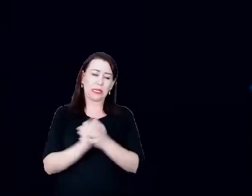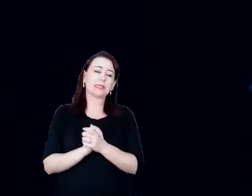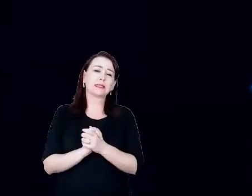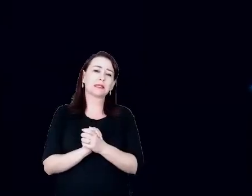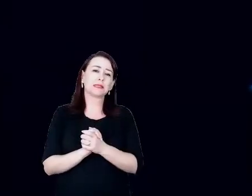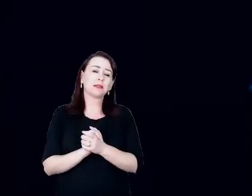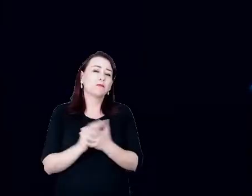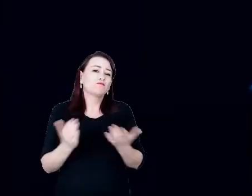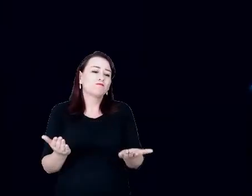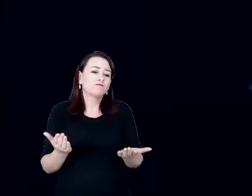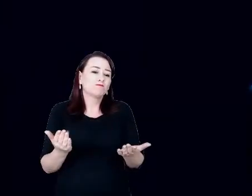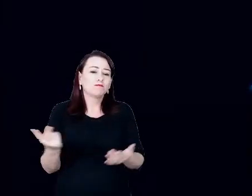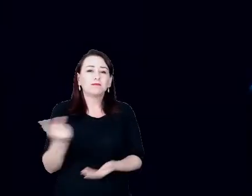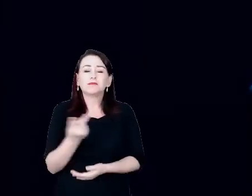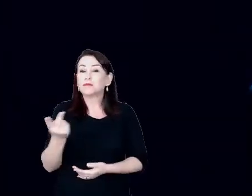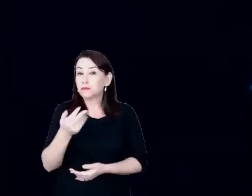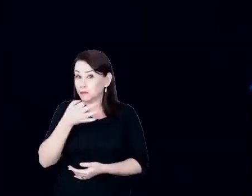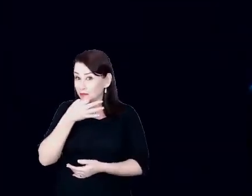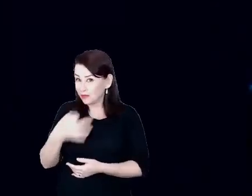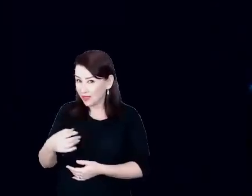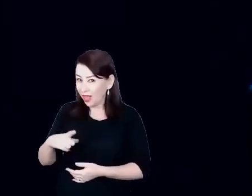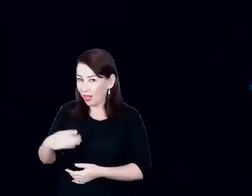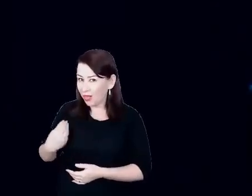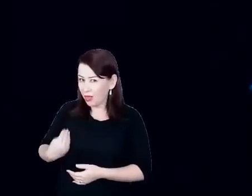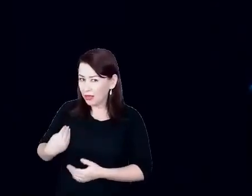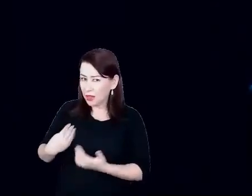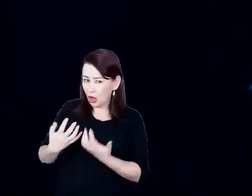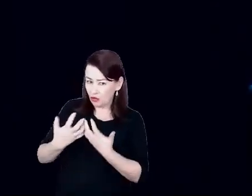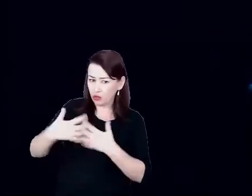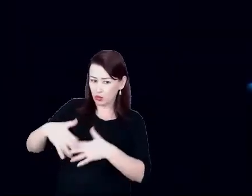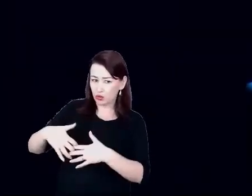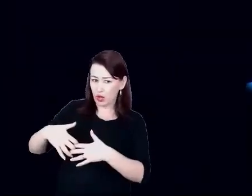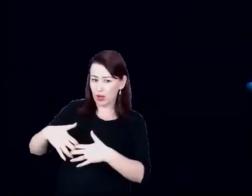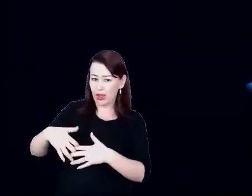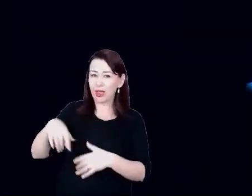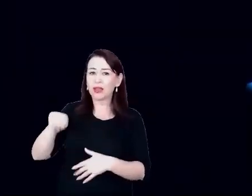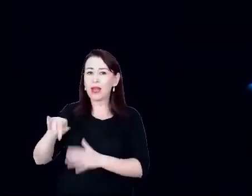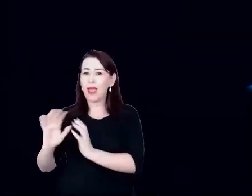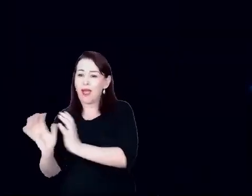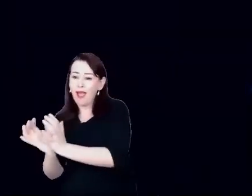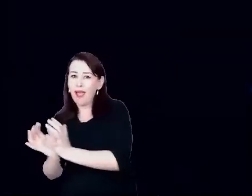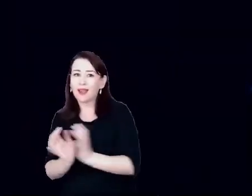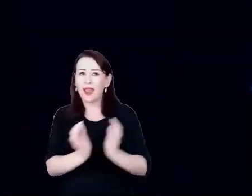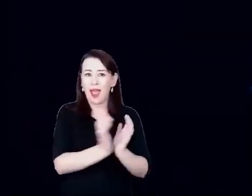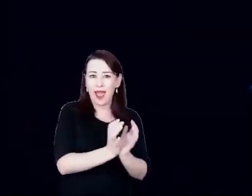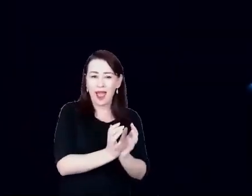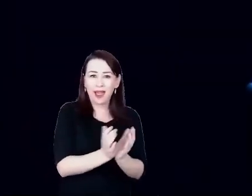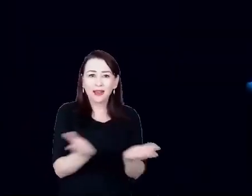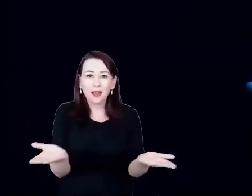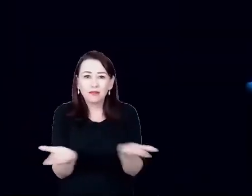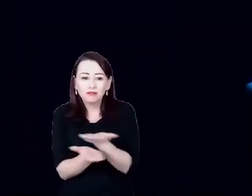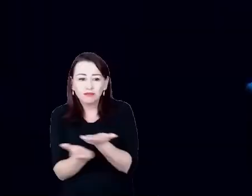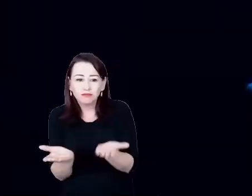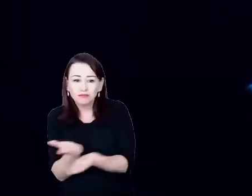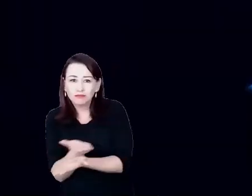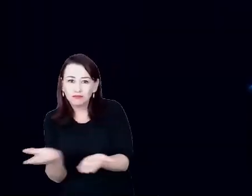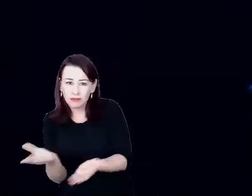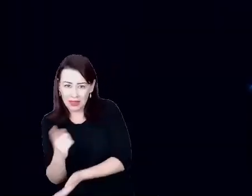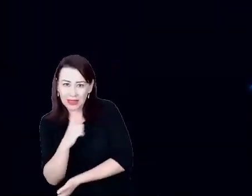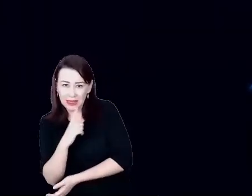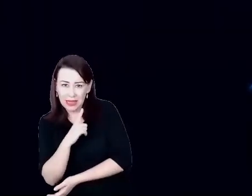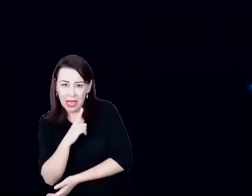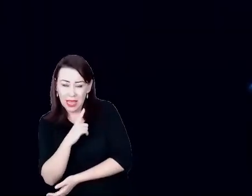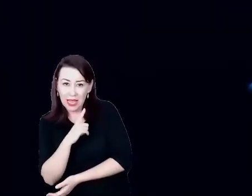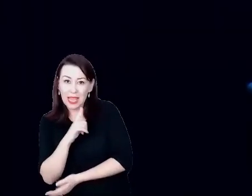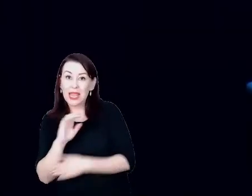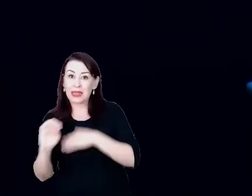tem funcionado, né, essa integração entre essas áreas, nas empresas de vocês e no setor como um todo.